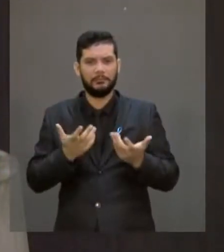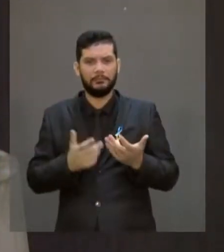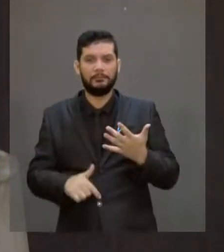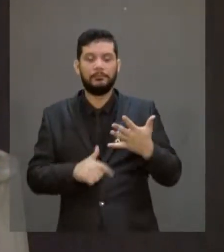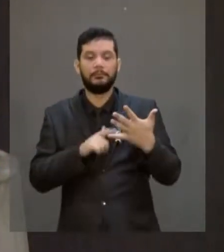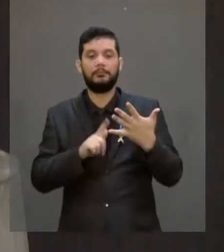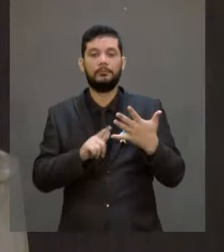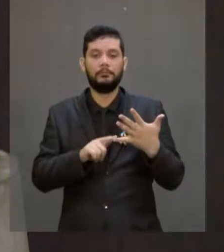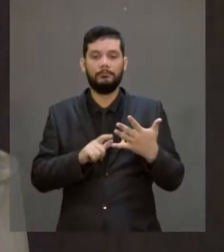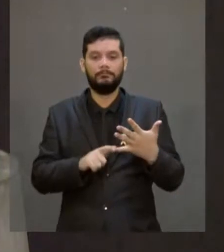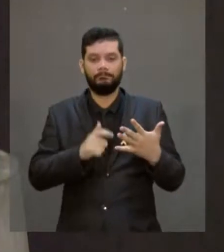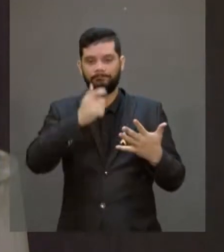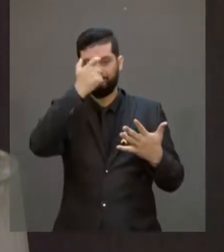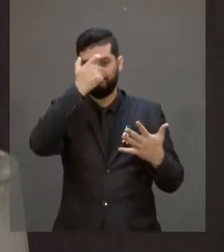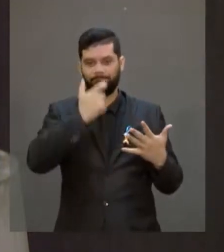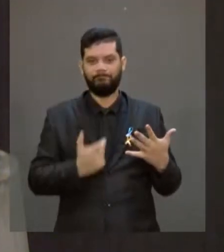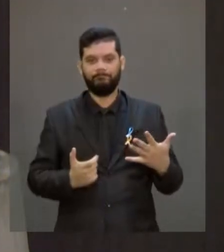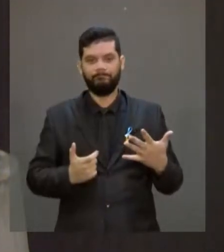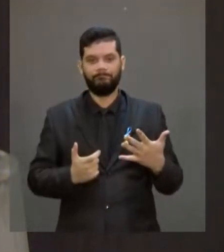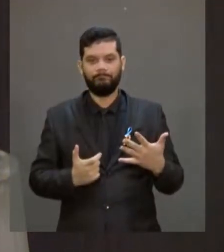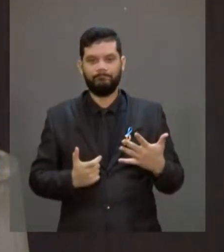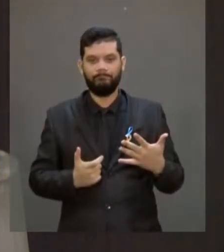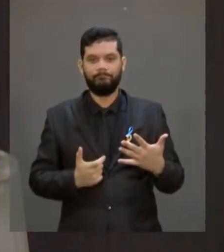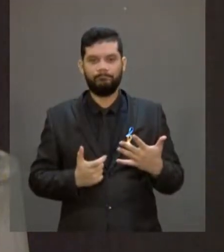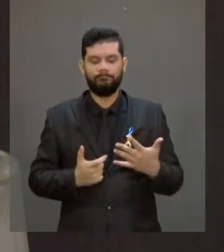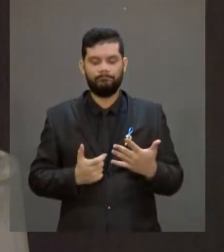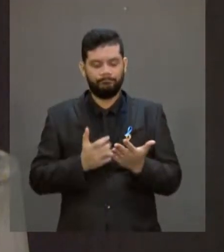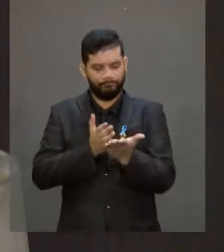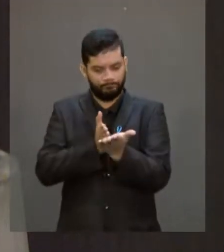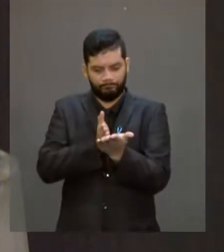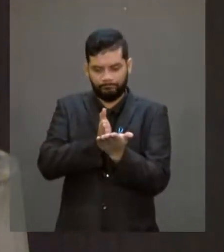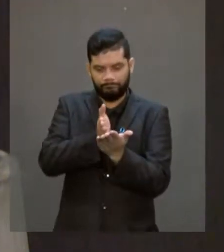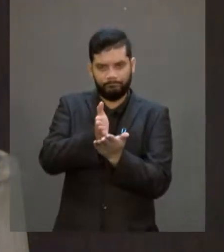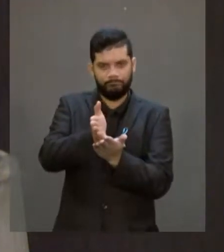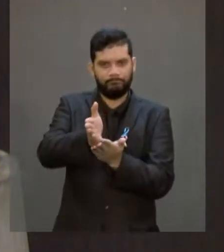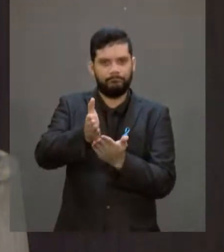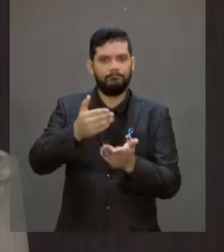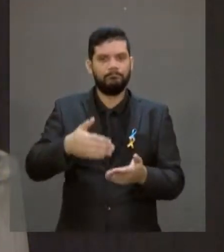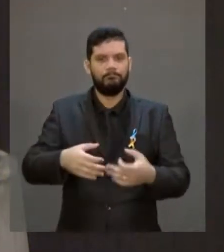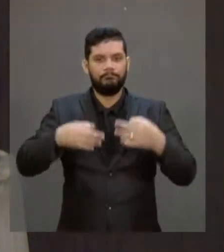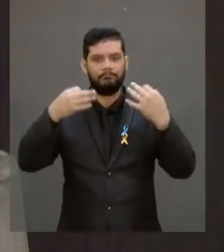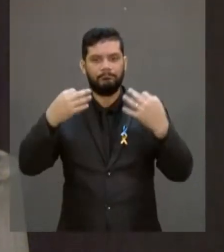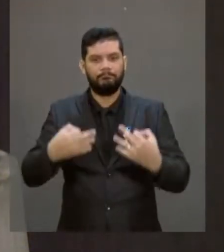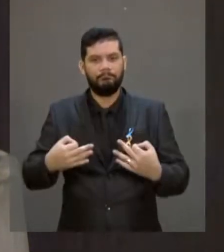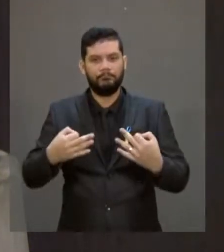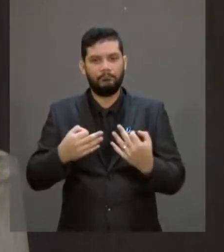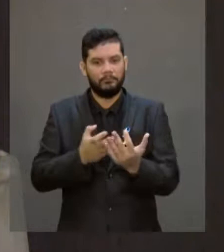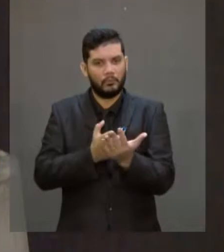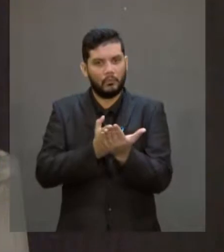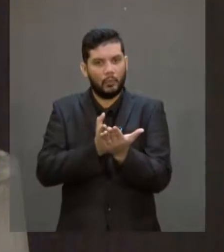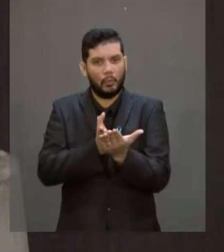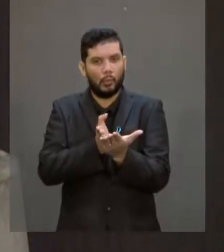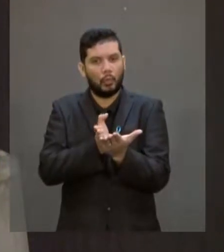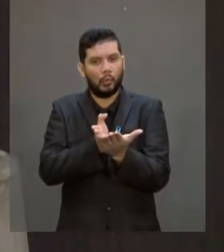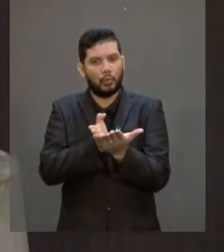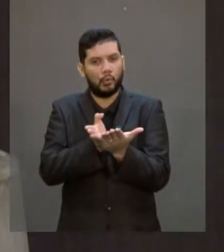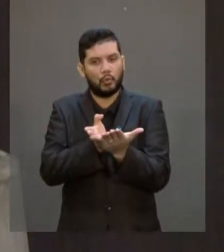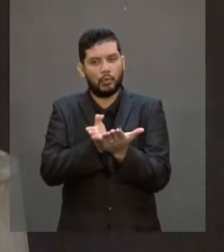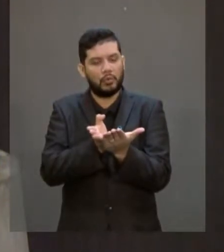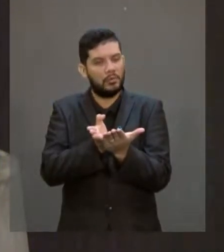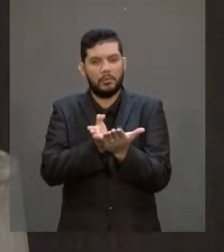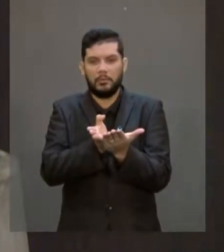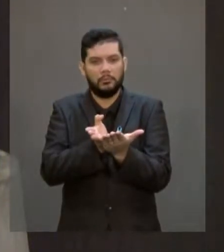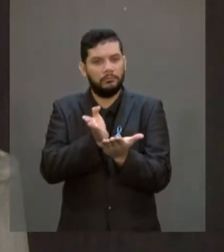integridade. A integridade é evitar o desvio de conduta. Evitar o desvio de conduta. Seja